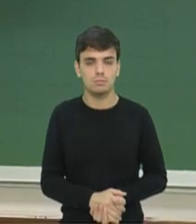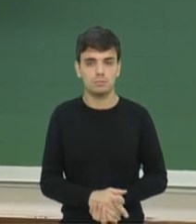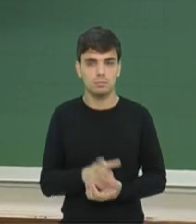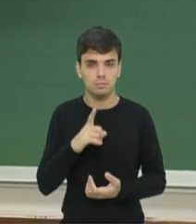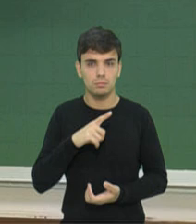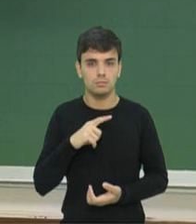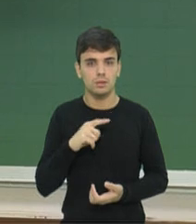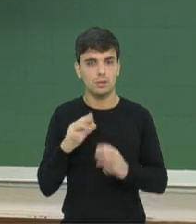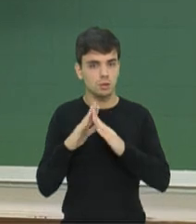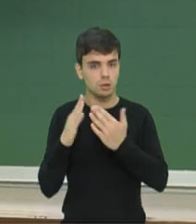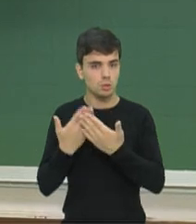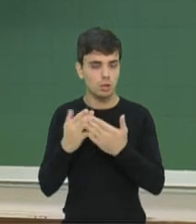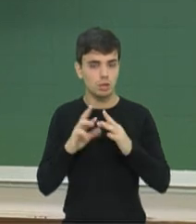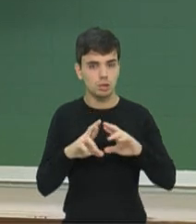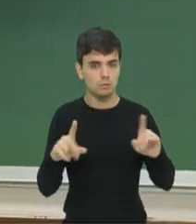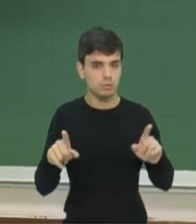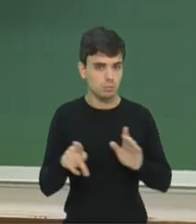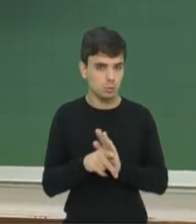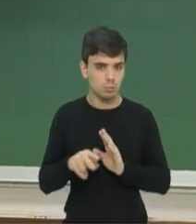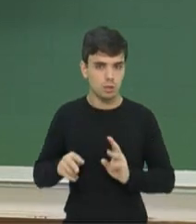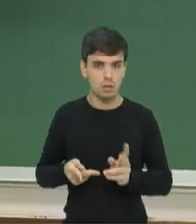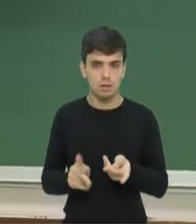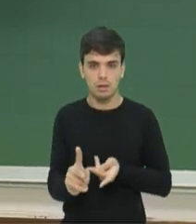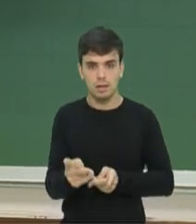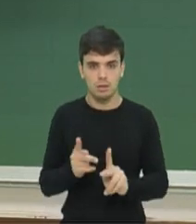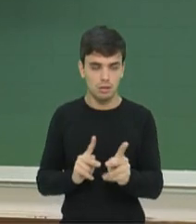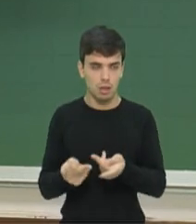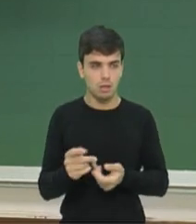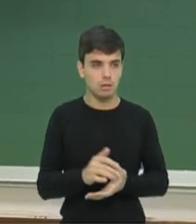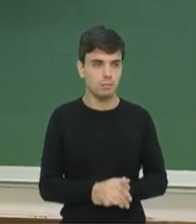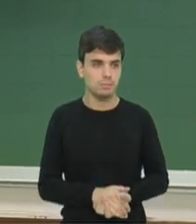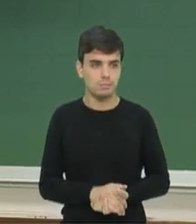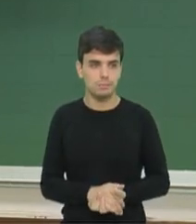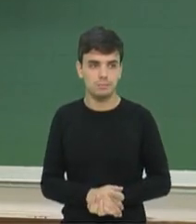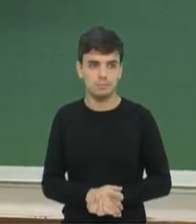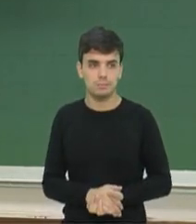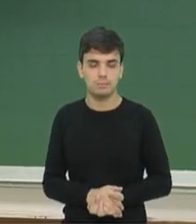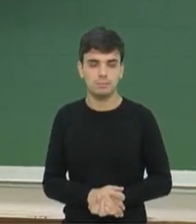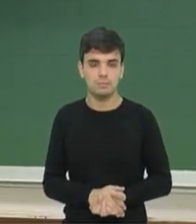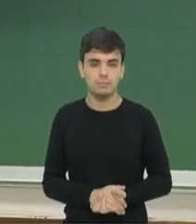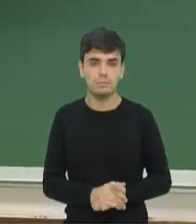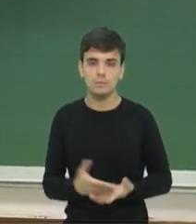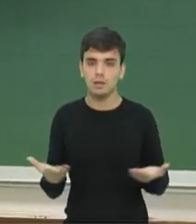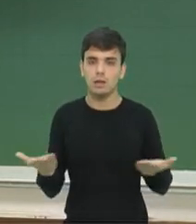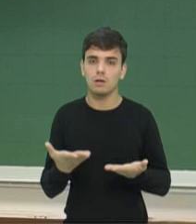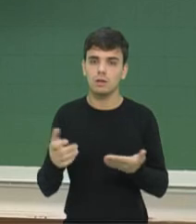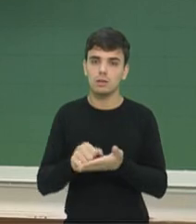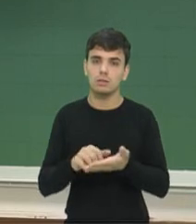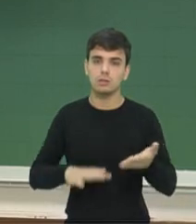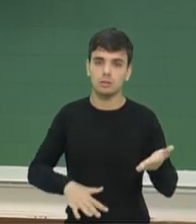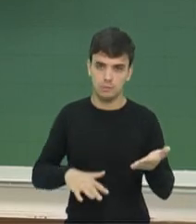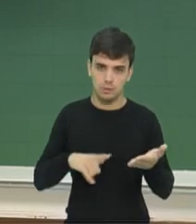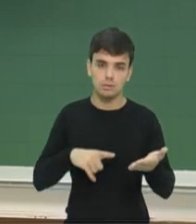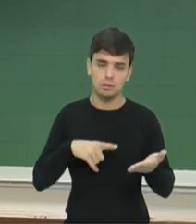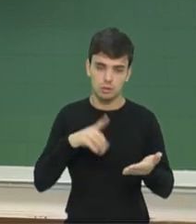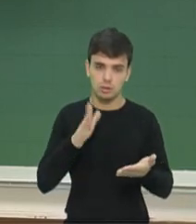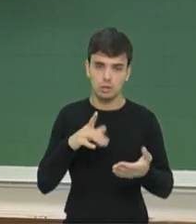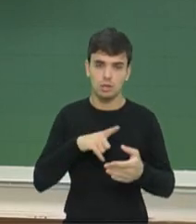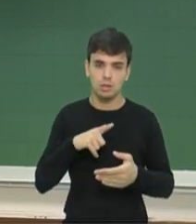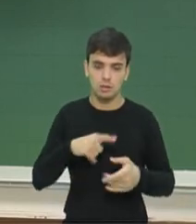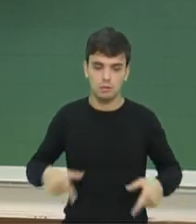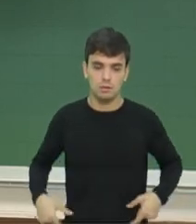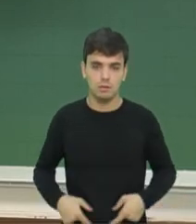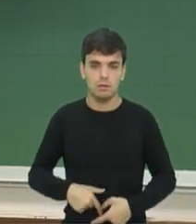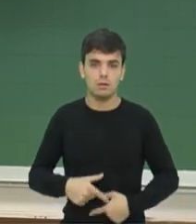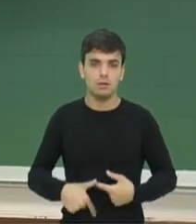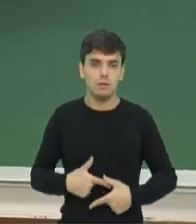distintas do Karatê. Também temos as faixas ali. Bora para o nosso exercício então, já vimos que existem faixas também dentro